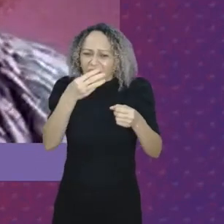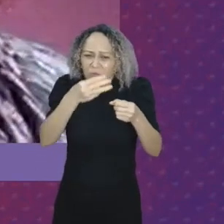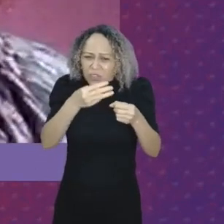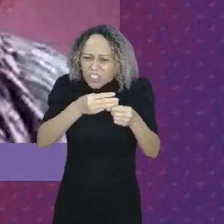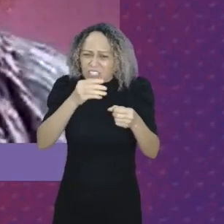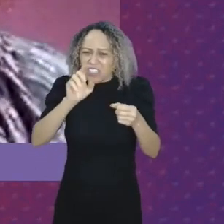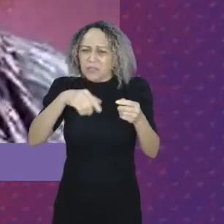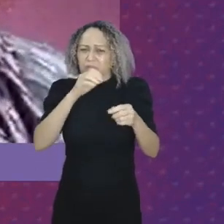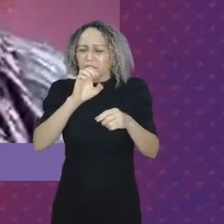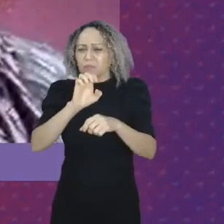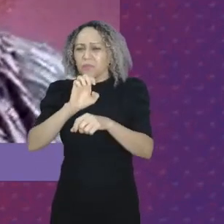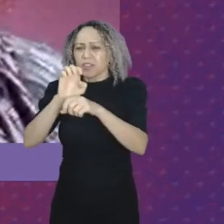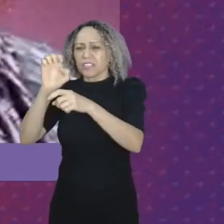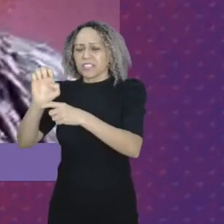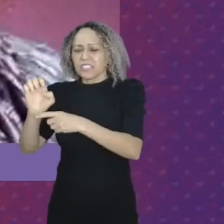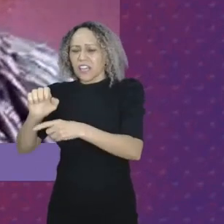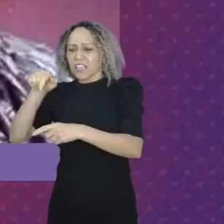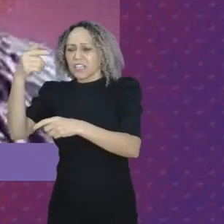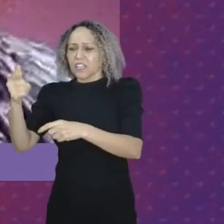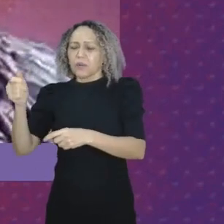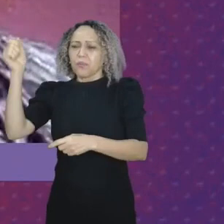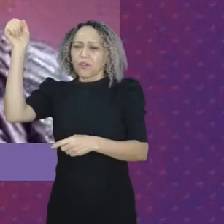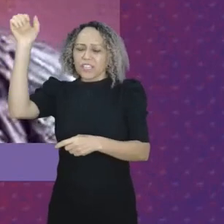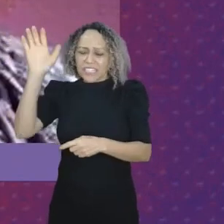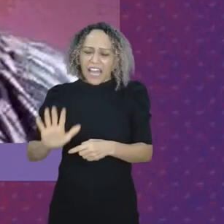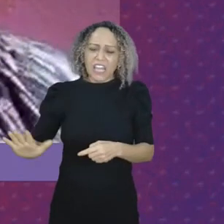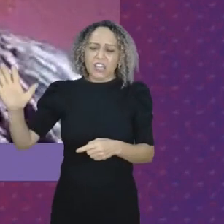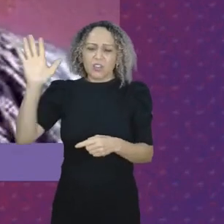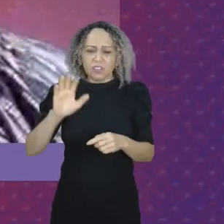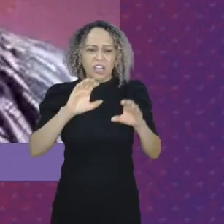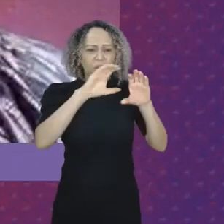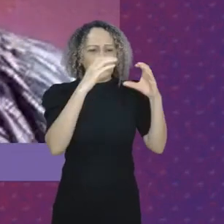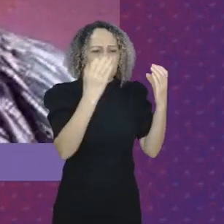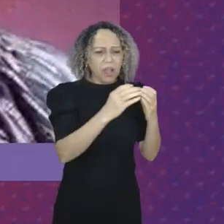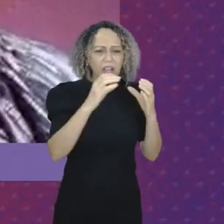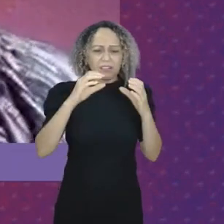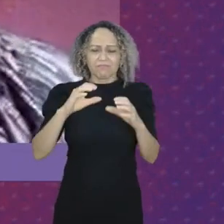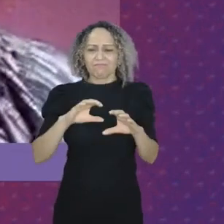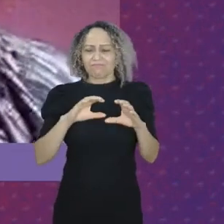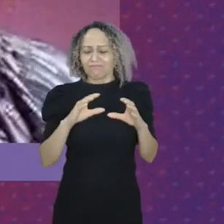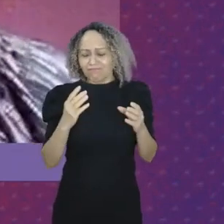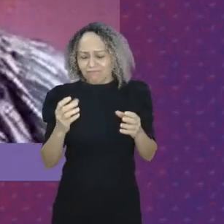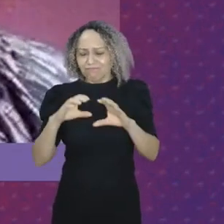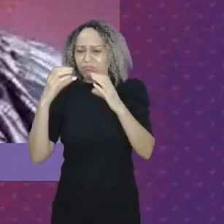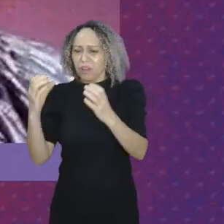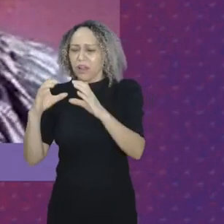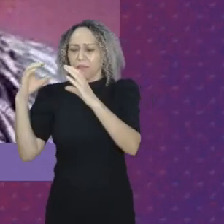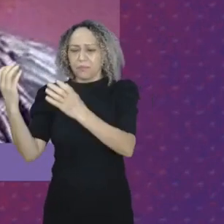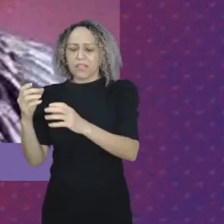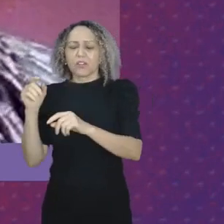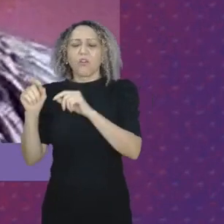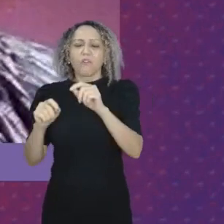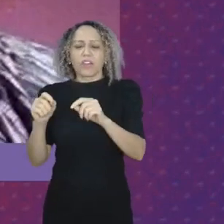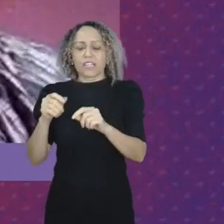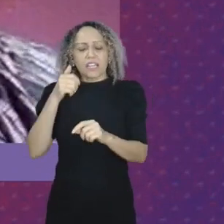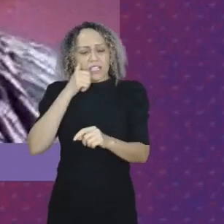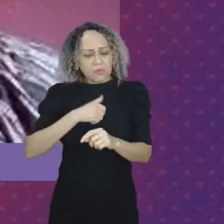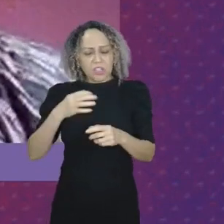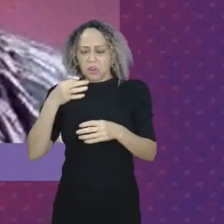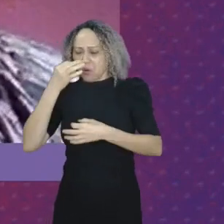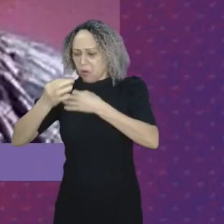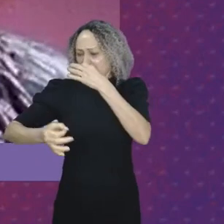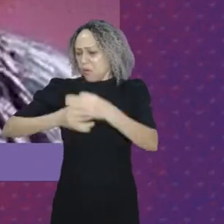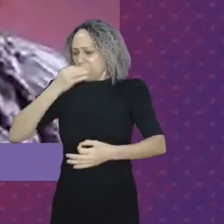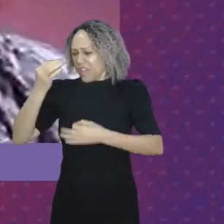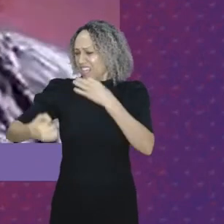onde as mulheres tinham a possibilidade de apontar ali as suas demandas enquanto grupos, né, e de